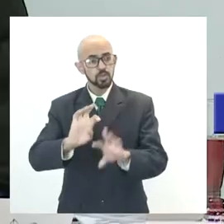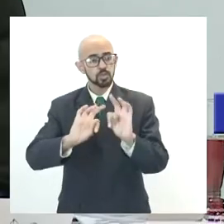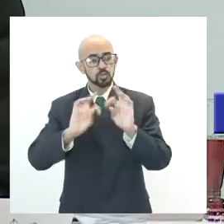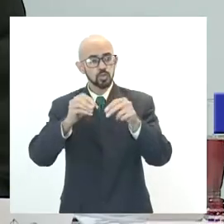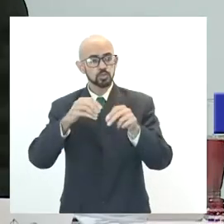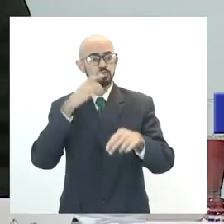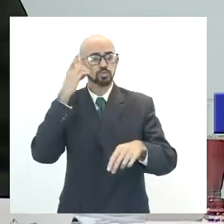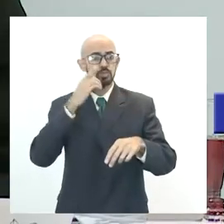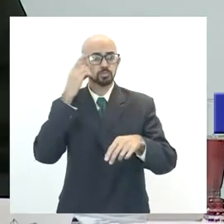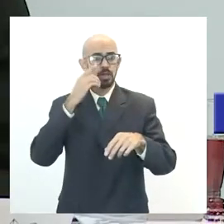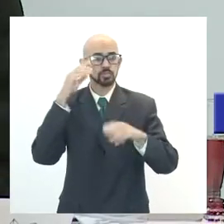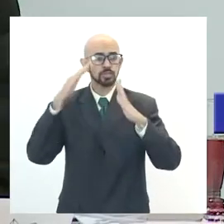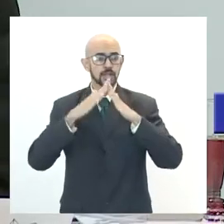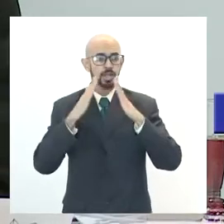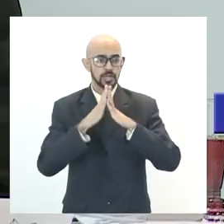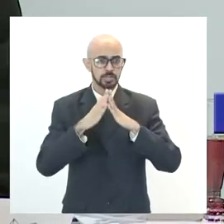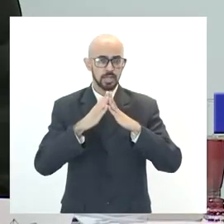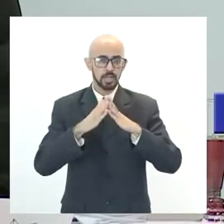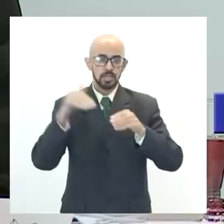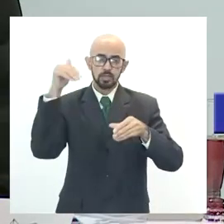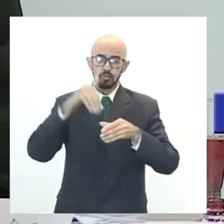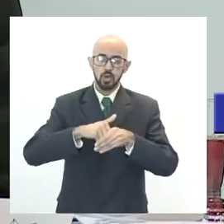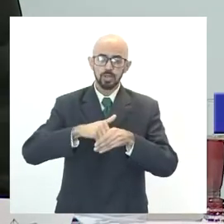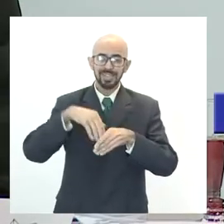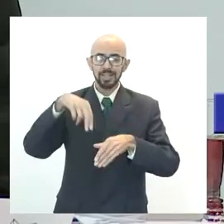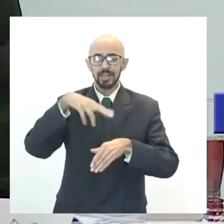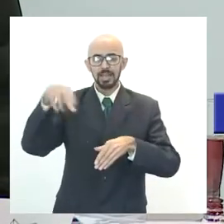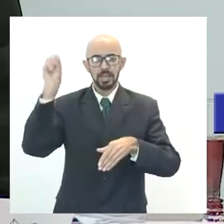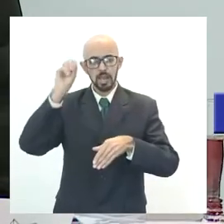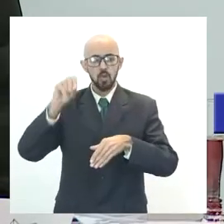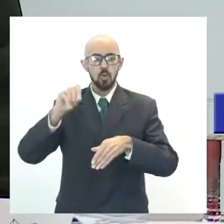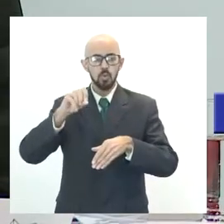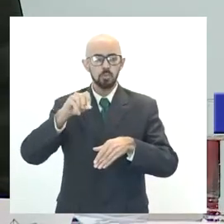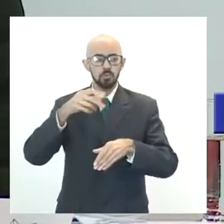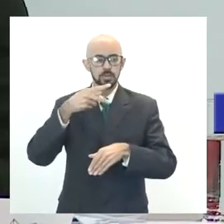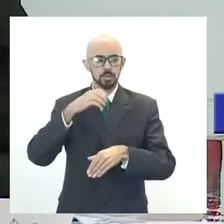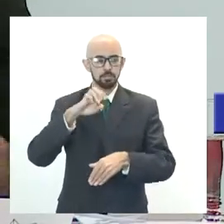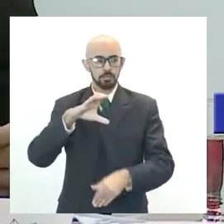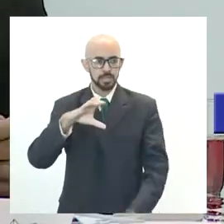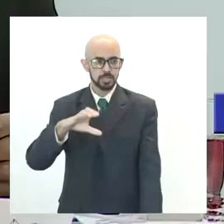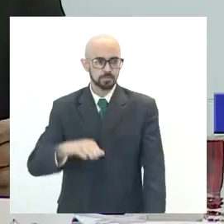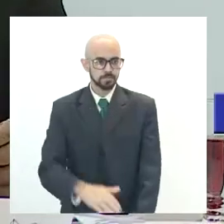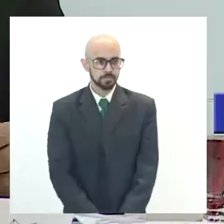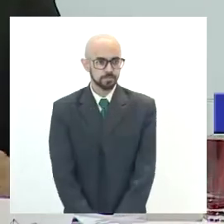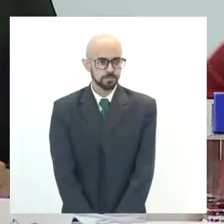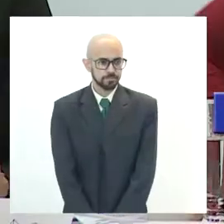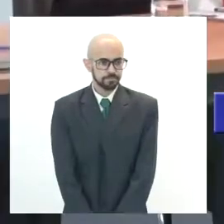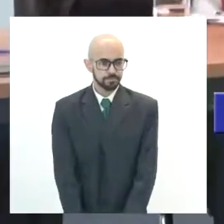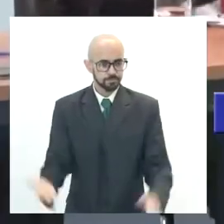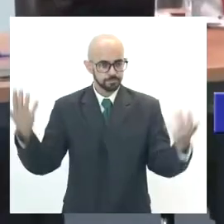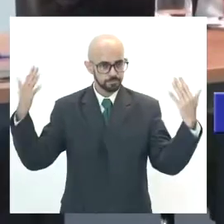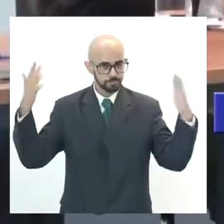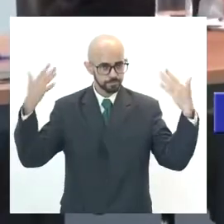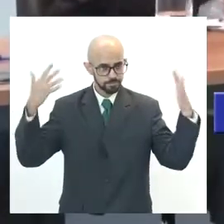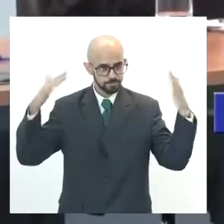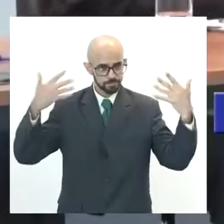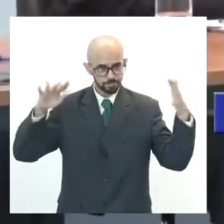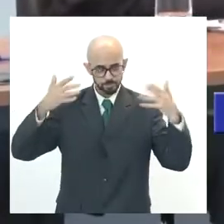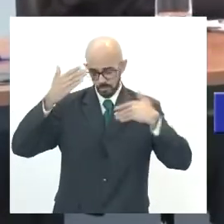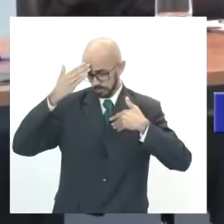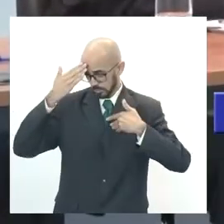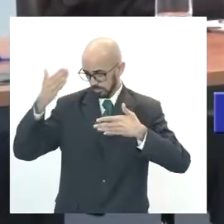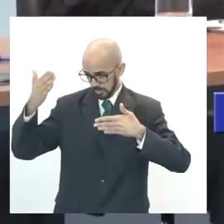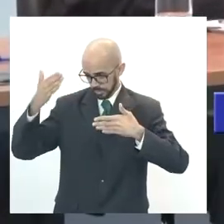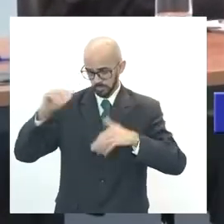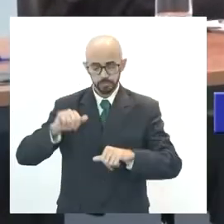casa que que votem negativamente nessa papar essa tag Obrigada fazer uma observação